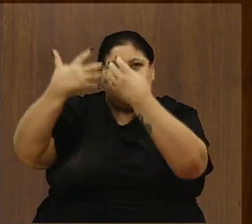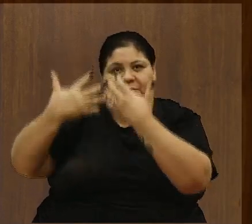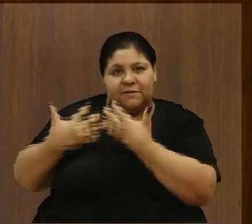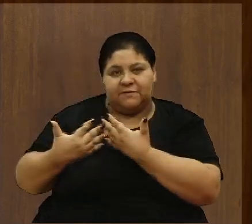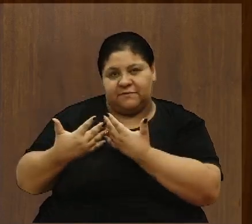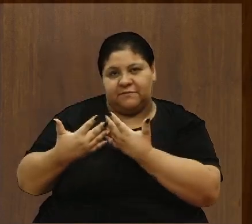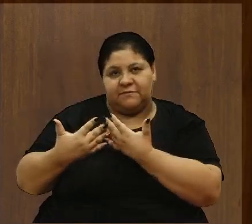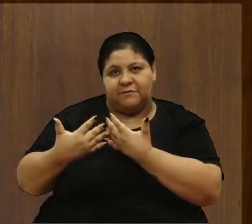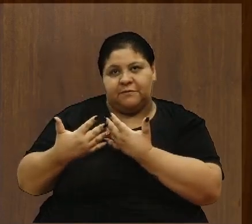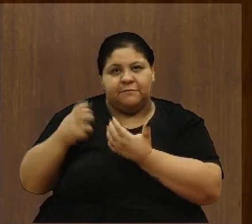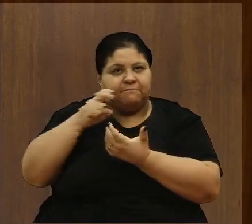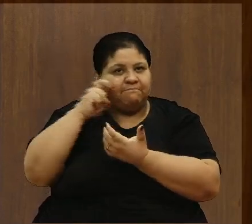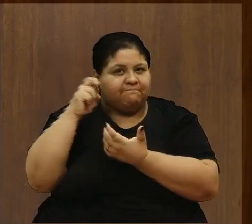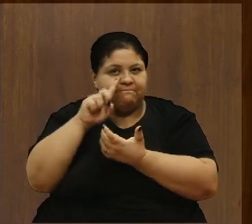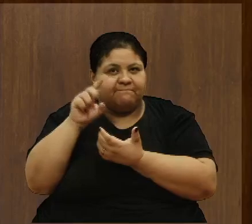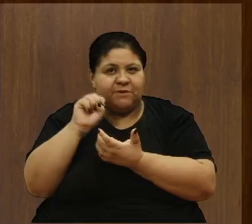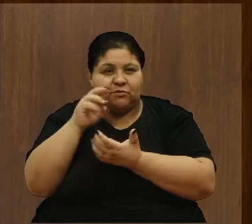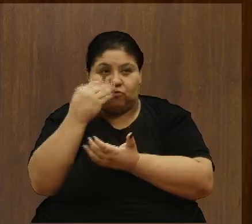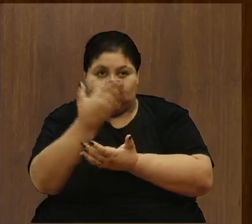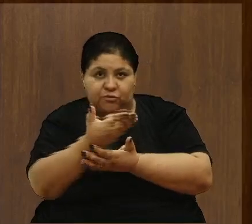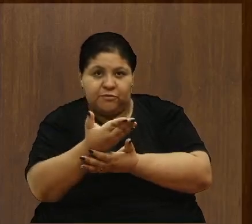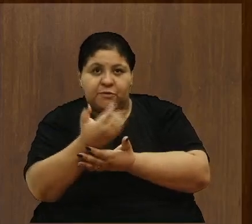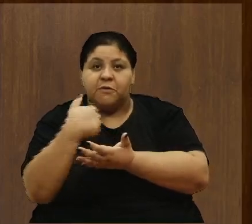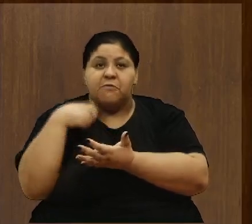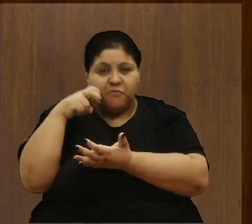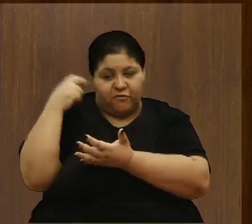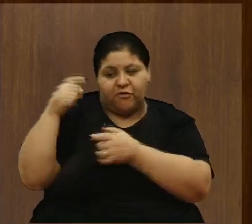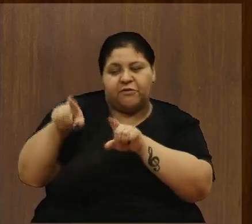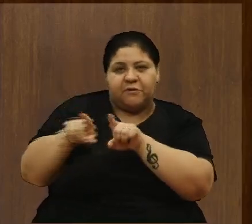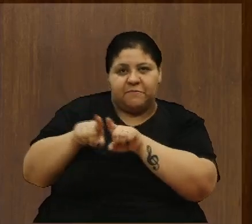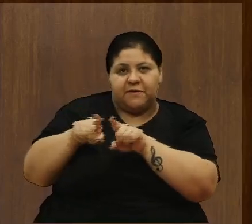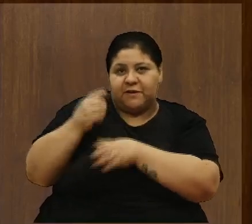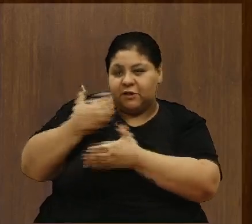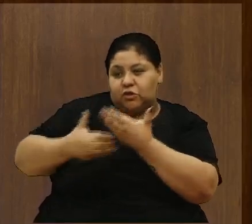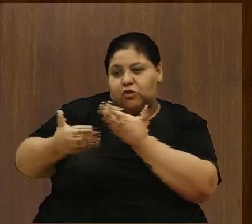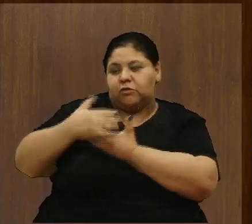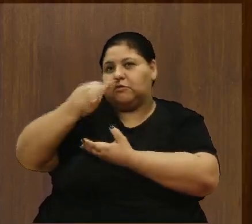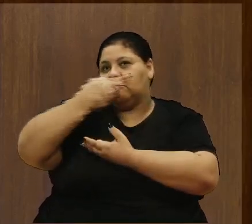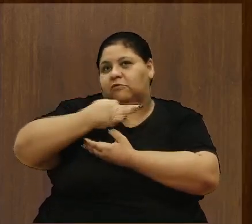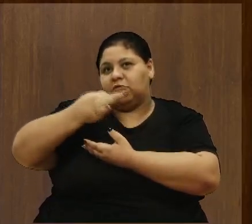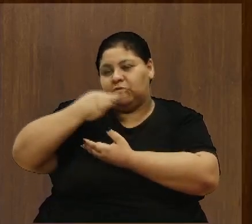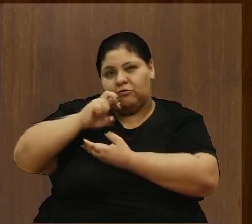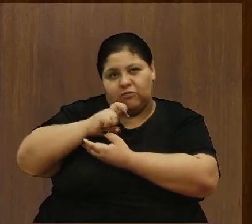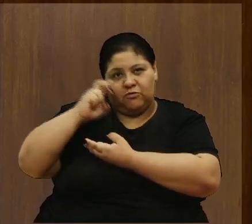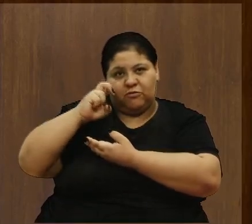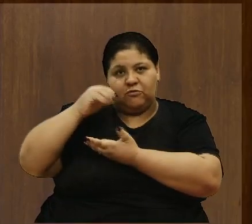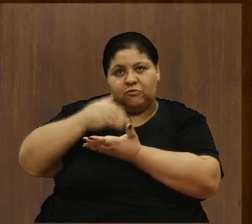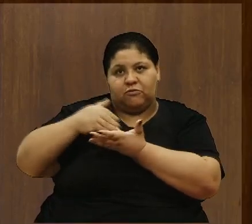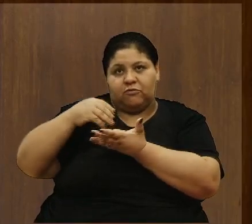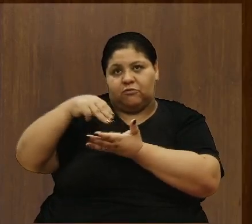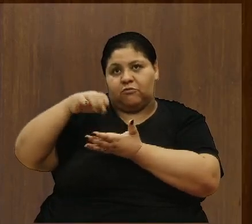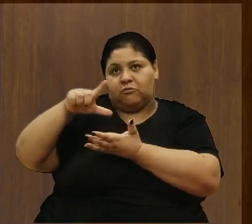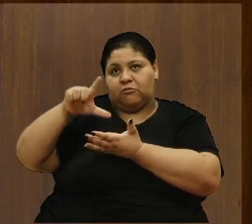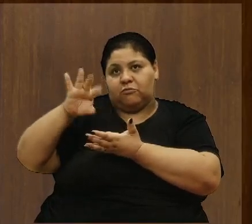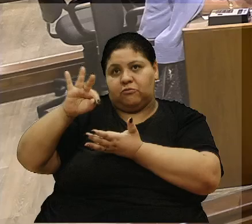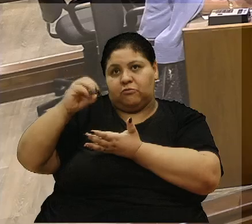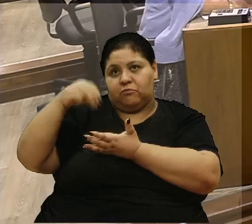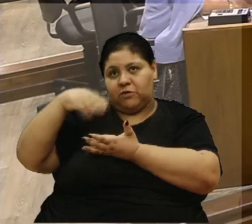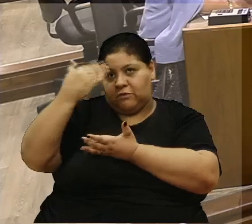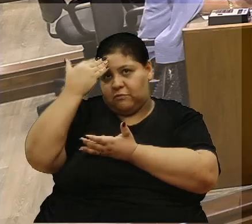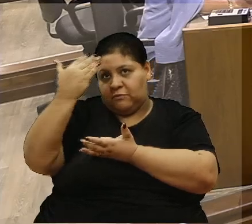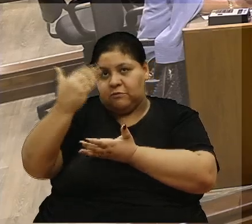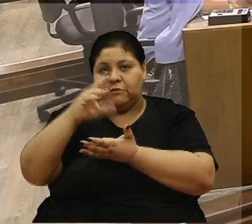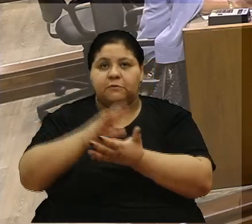vindo. Envergonhado não só o senhor, como tem me envergonhado toda a Caxias, como envergonhou o secretário Milton Babinotti. Obrigado pela gentileza.